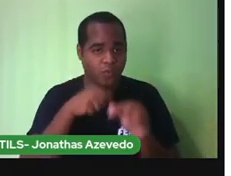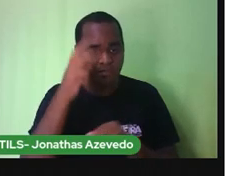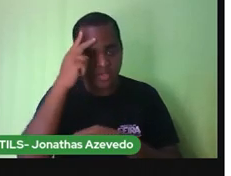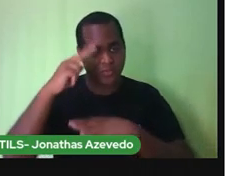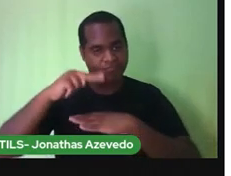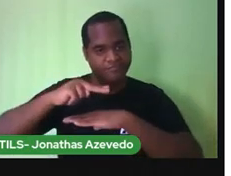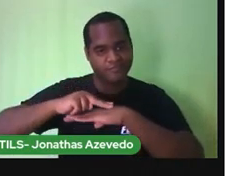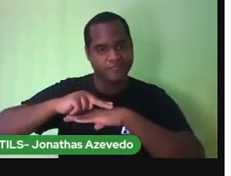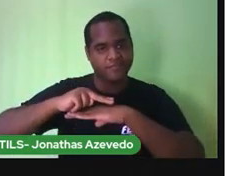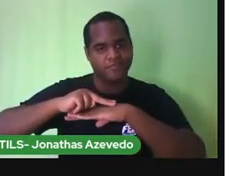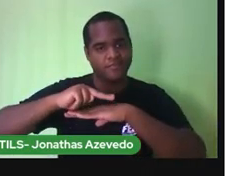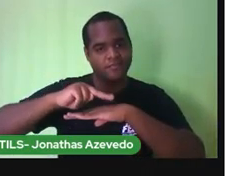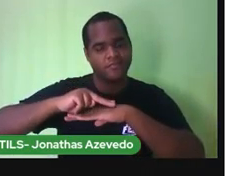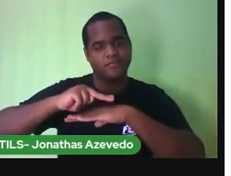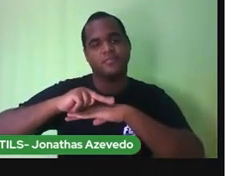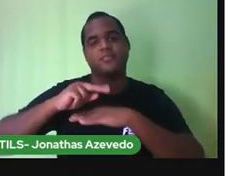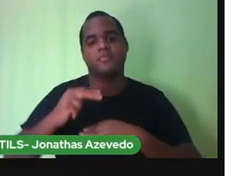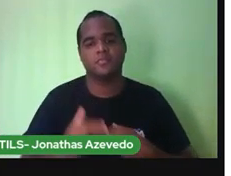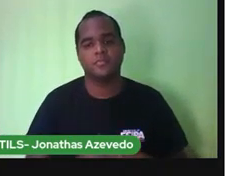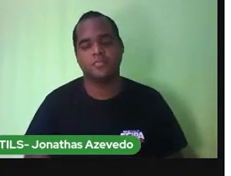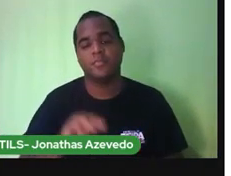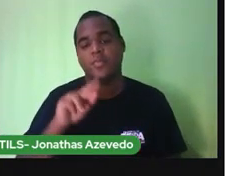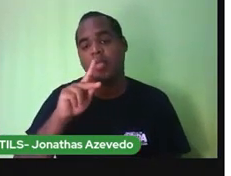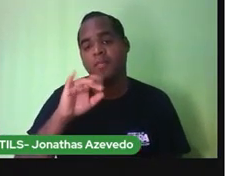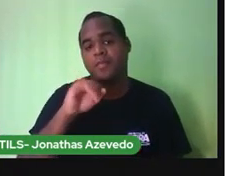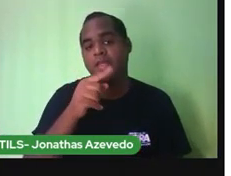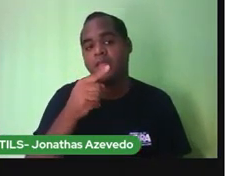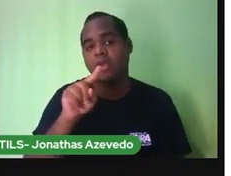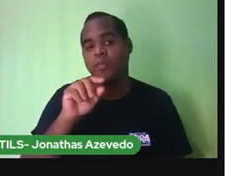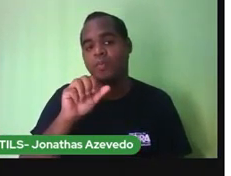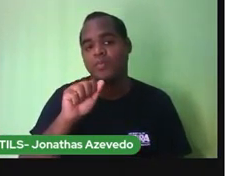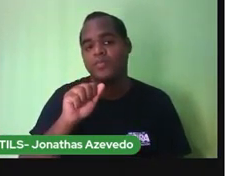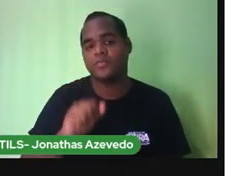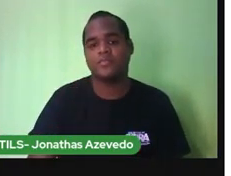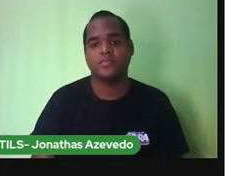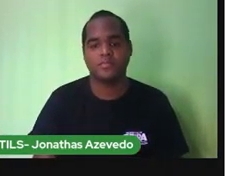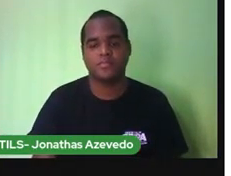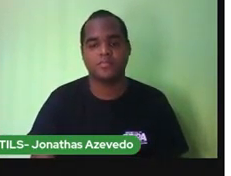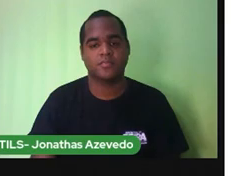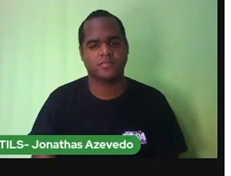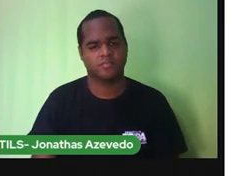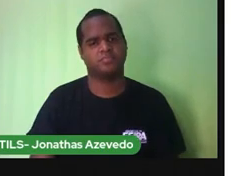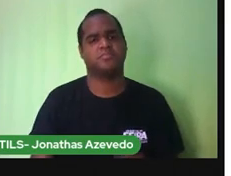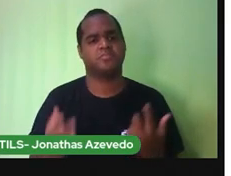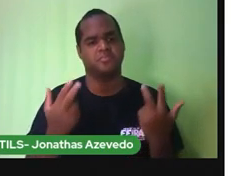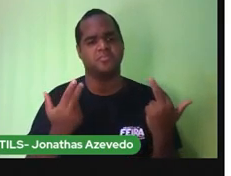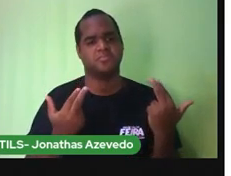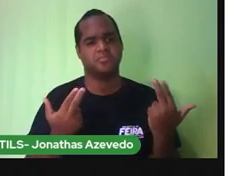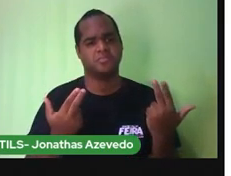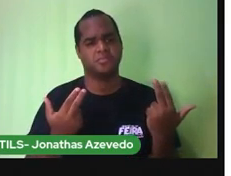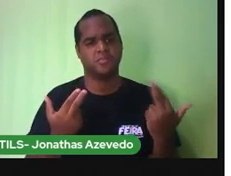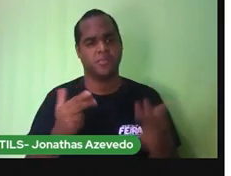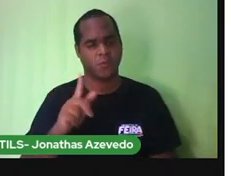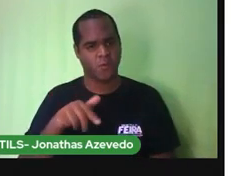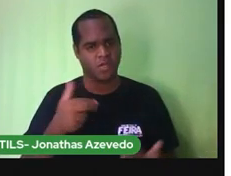o paciente marca e peão o plano é a mesma coisa não